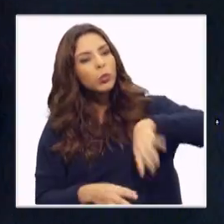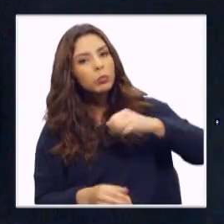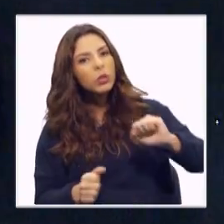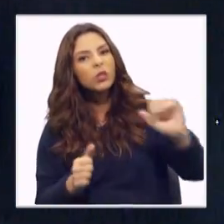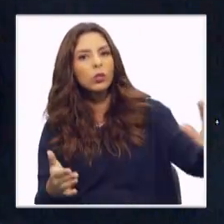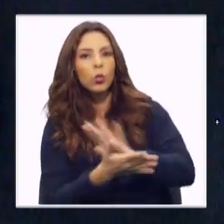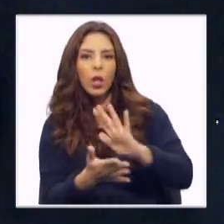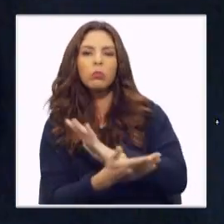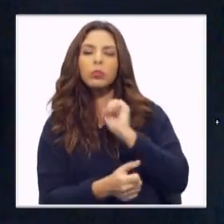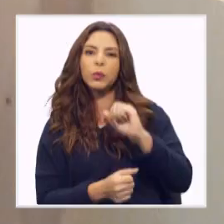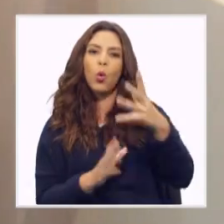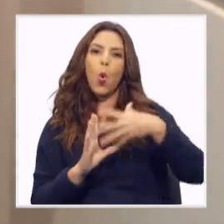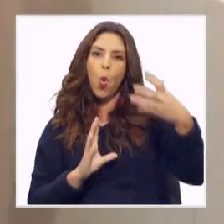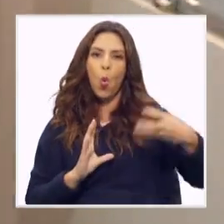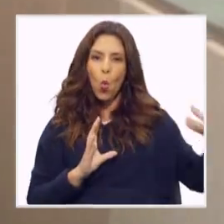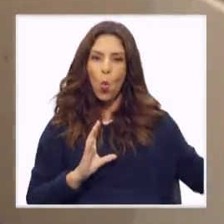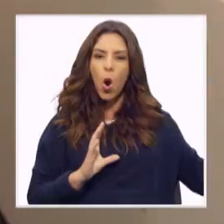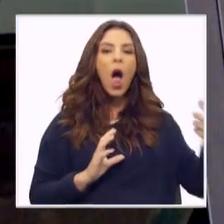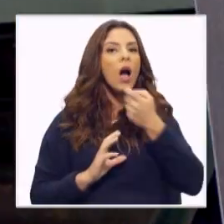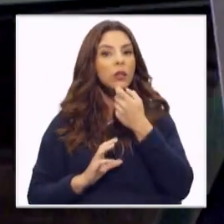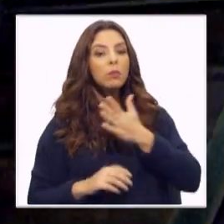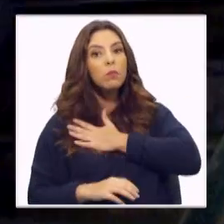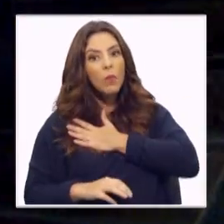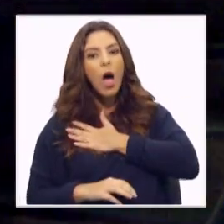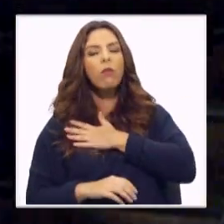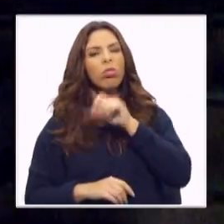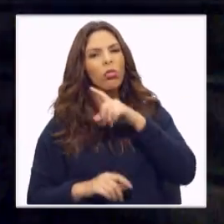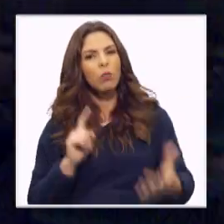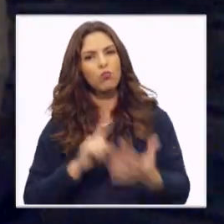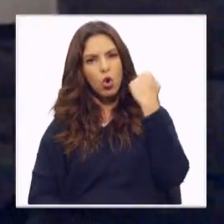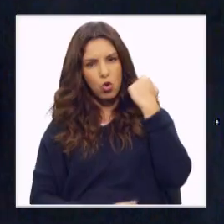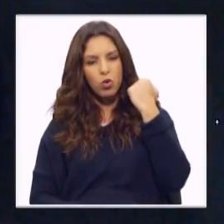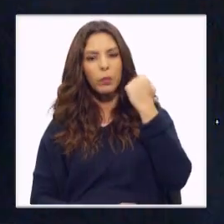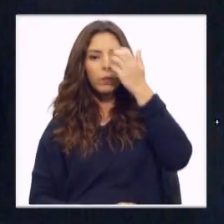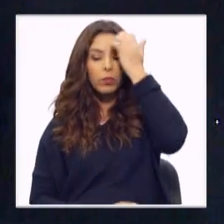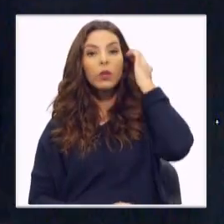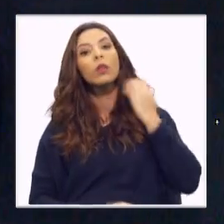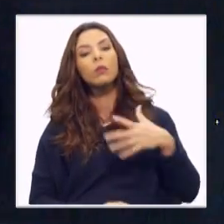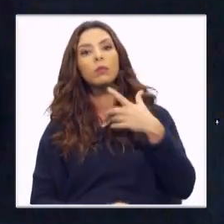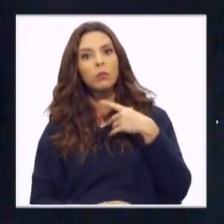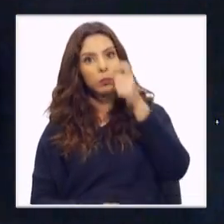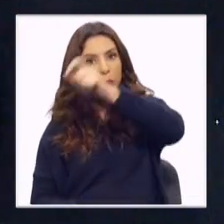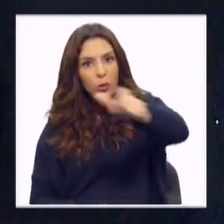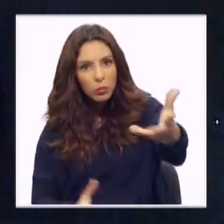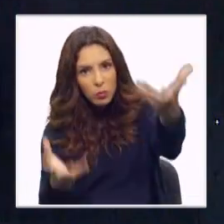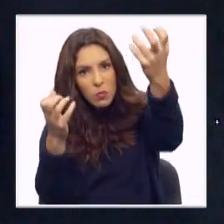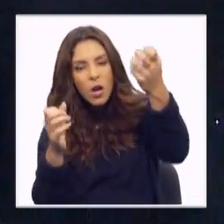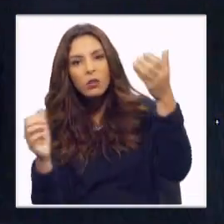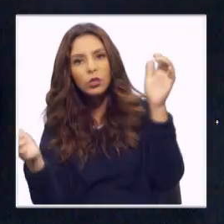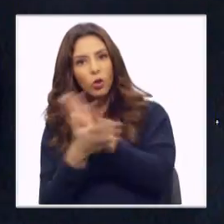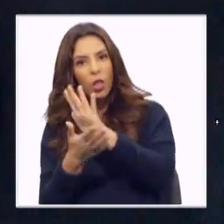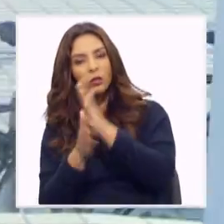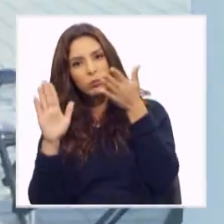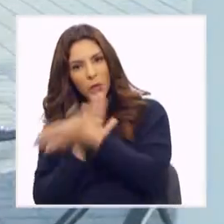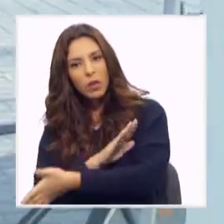complicado, mas eu acho que as pessoas que gostam mesmo disso conseguem. E por isso, malta que quer seguir jornalismo,